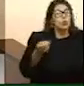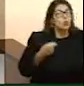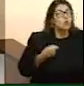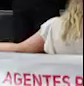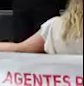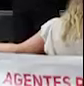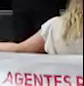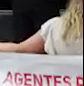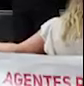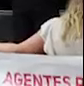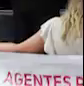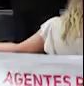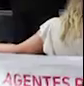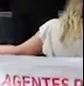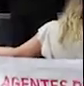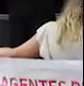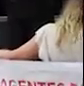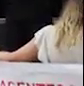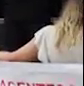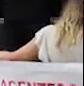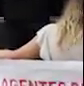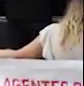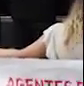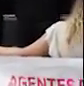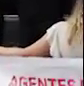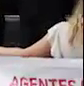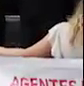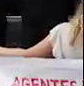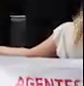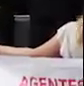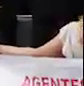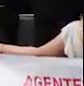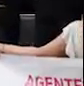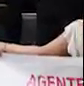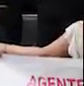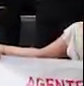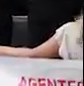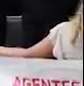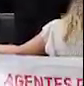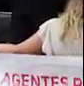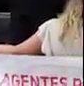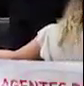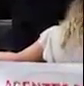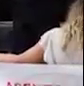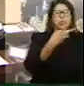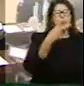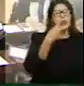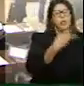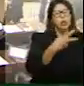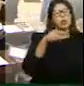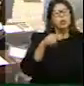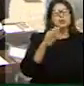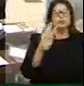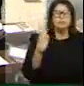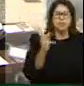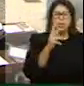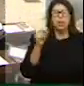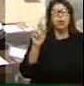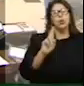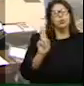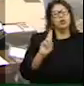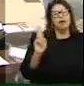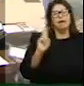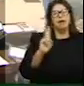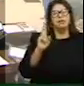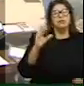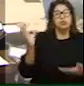povo do Estado do Rio Grande do Sul? A cada ano, 12 bilhões de reais são tirados do orçamento geral do Estado do Rio